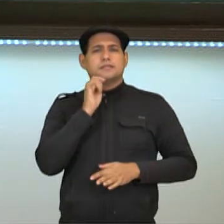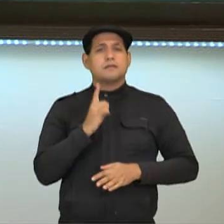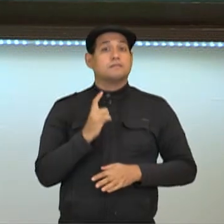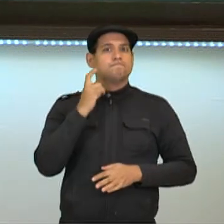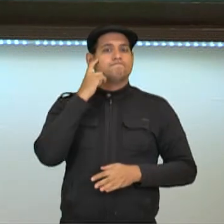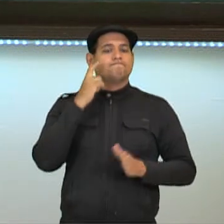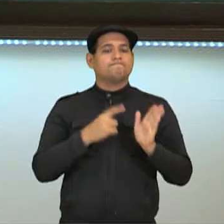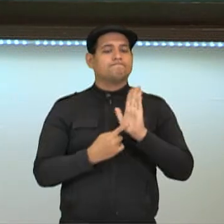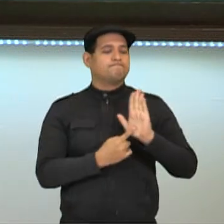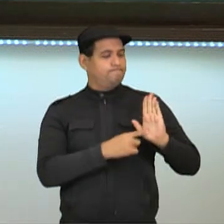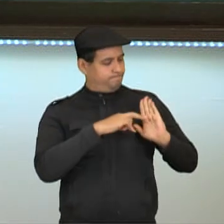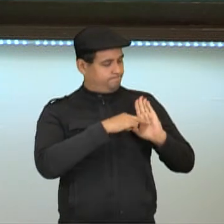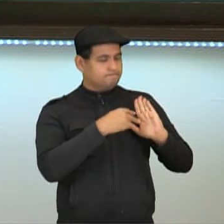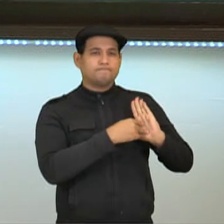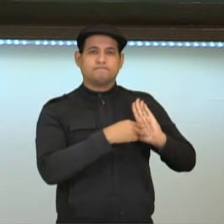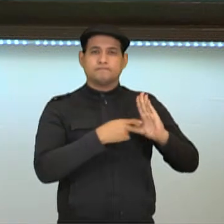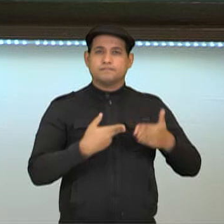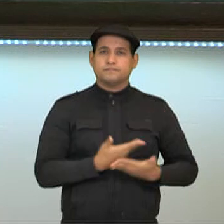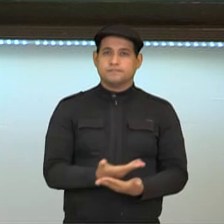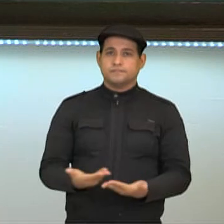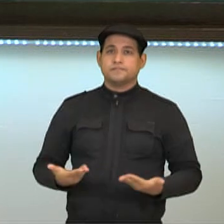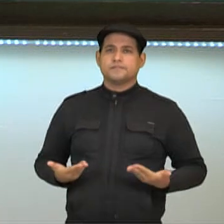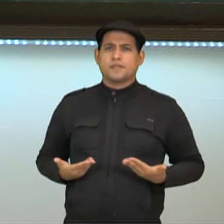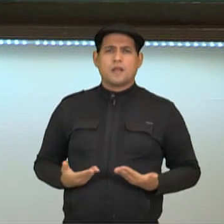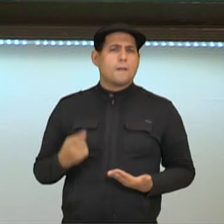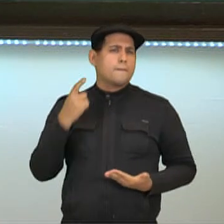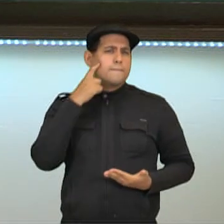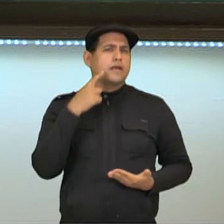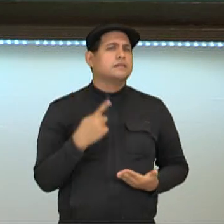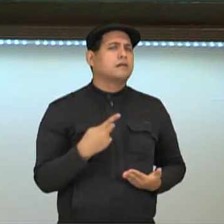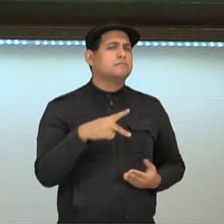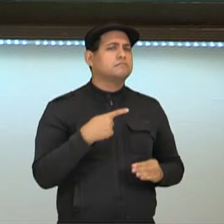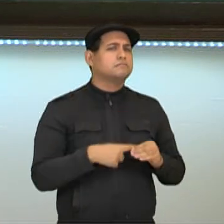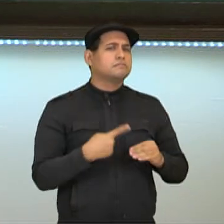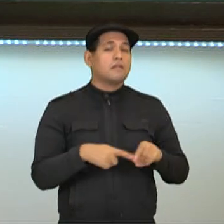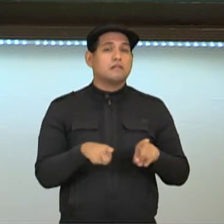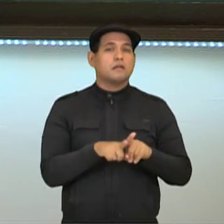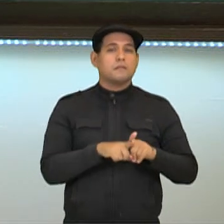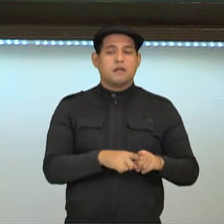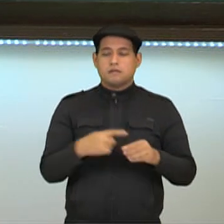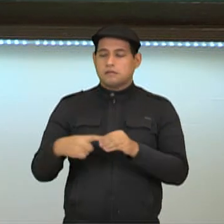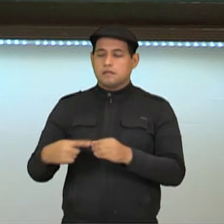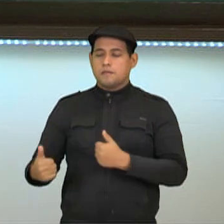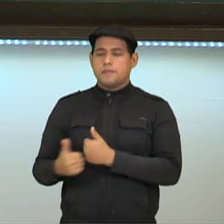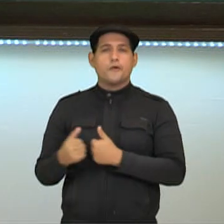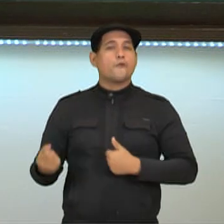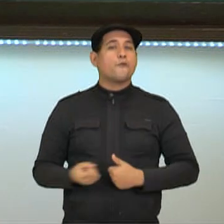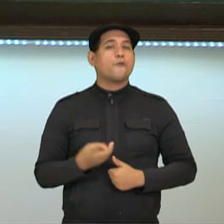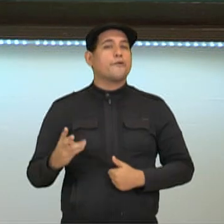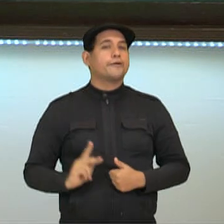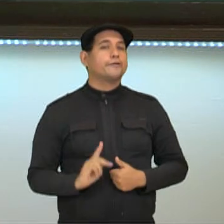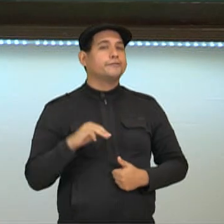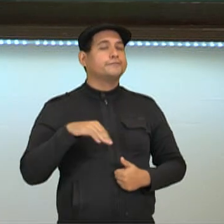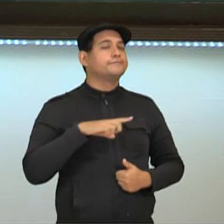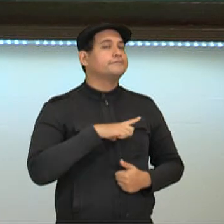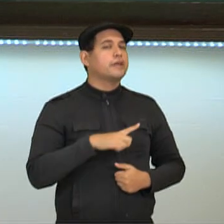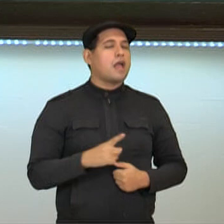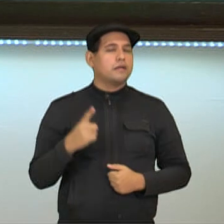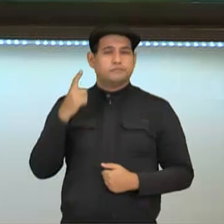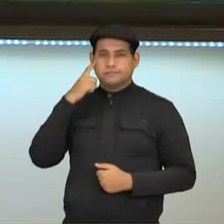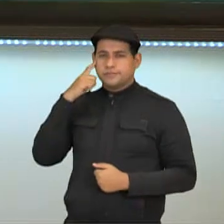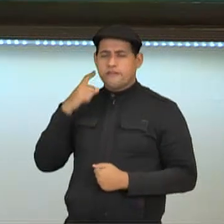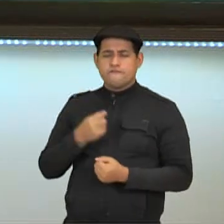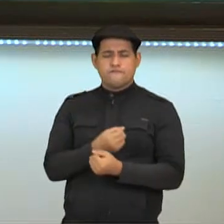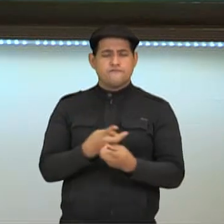trazendo isso como um significado para vocês. Imagine a sua cidade e a cidade vizinha. Quantos quilômetros dá aí? Né? Vamos pensar, tem